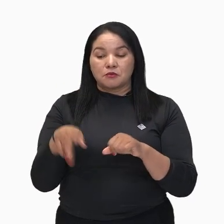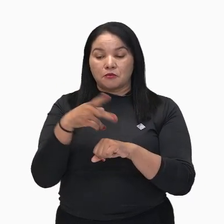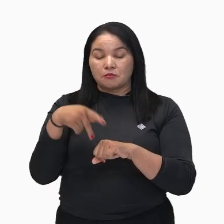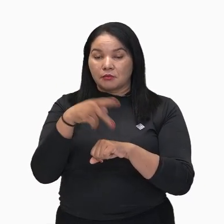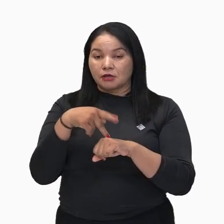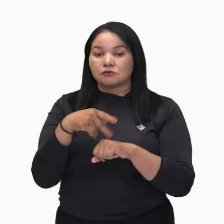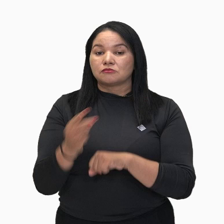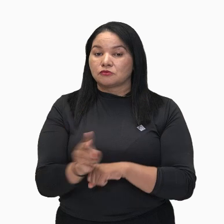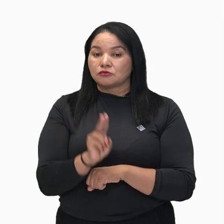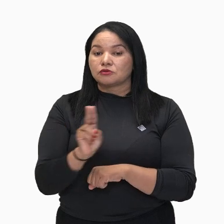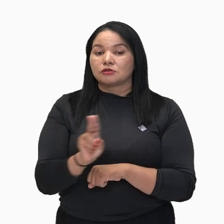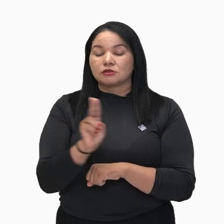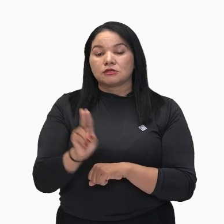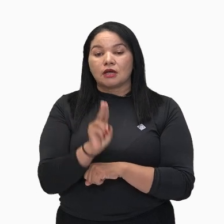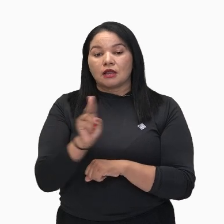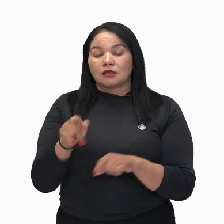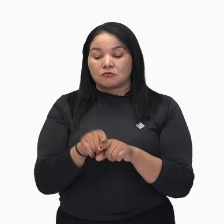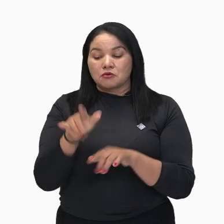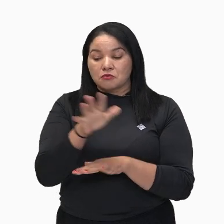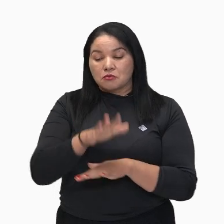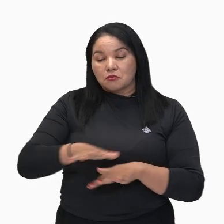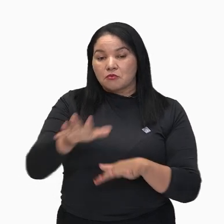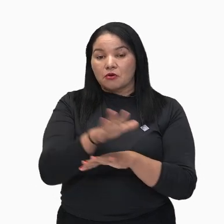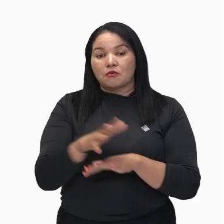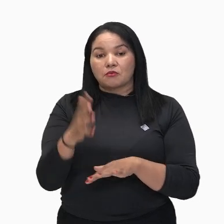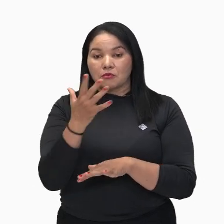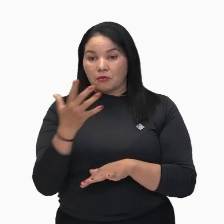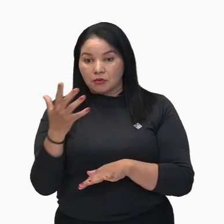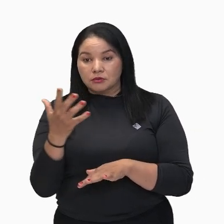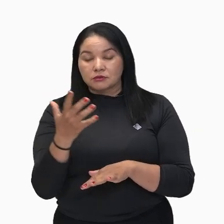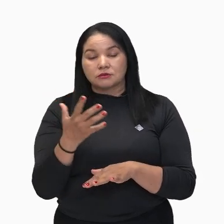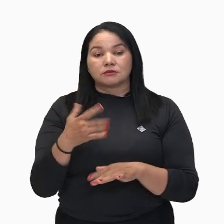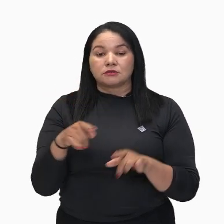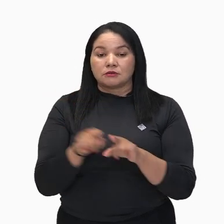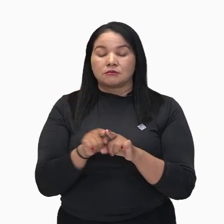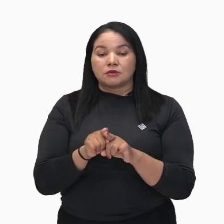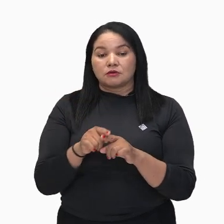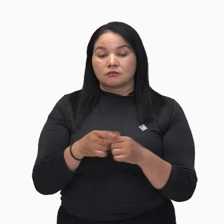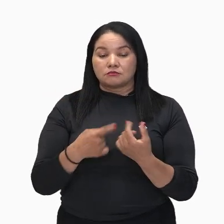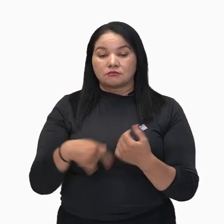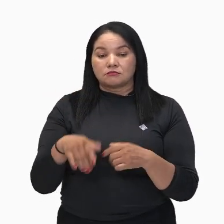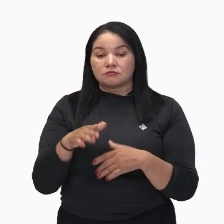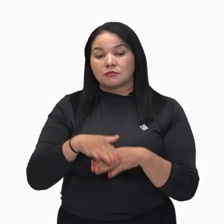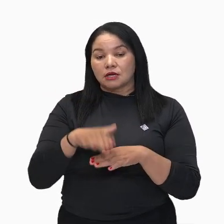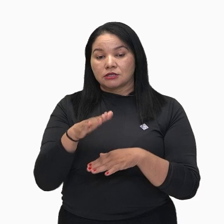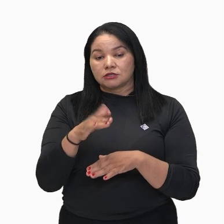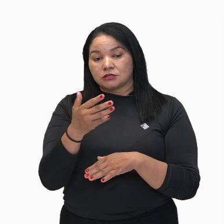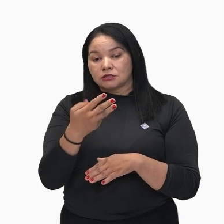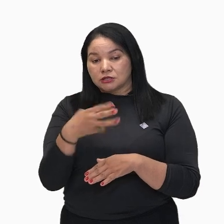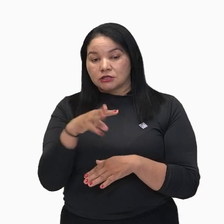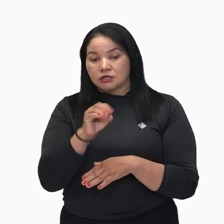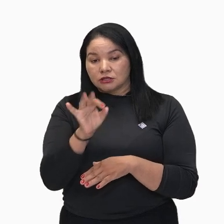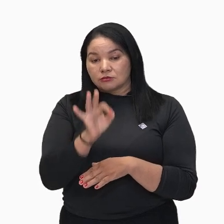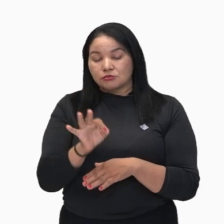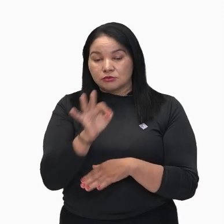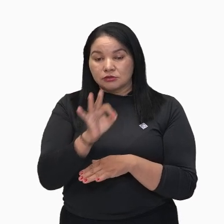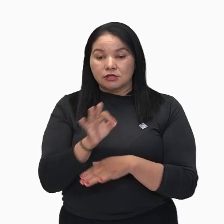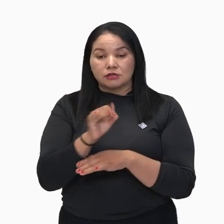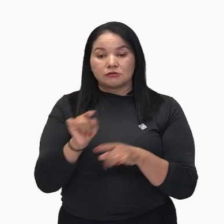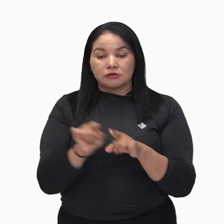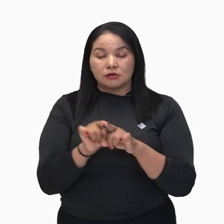Então, essa região realmente chama muito atenção. E quase 30% das reservas de